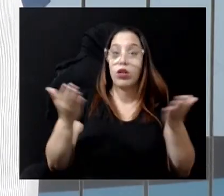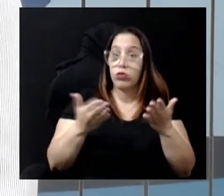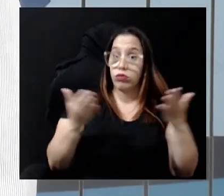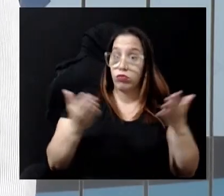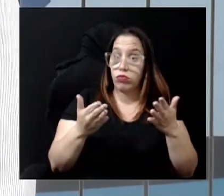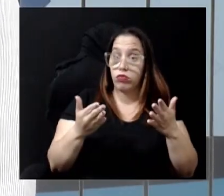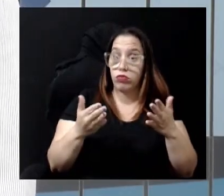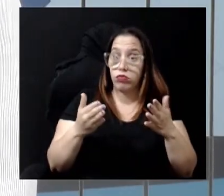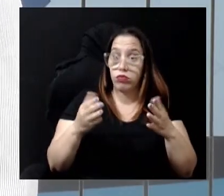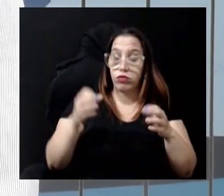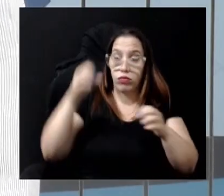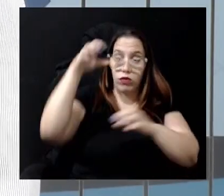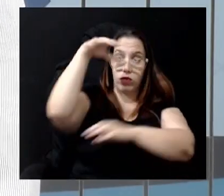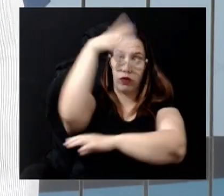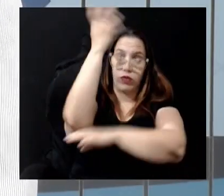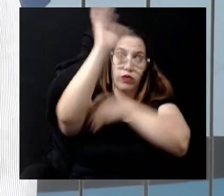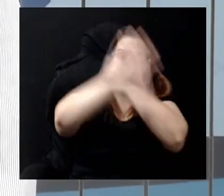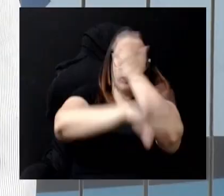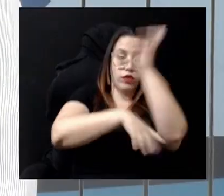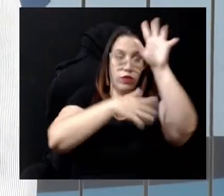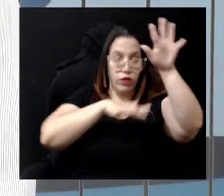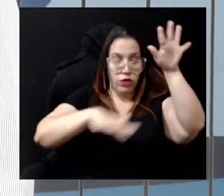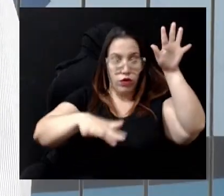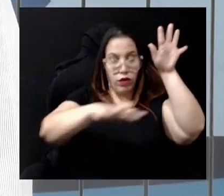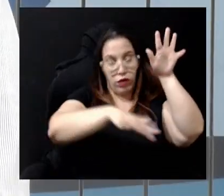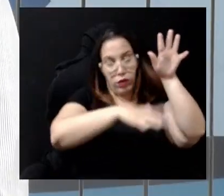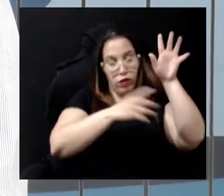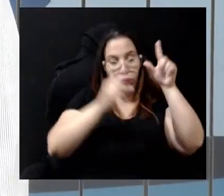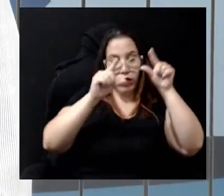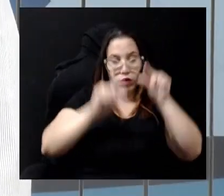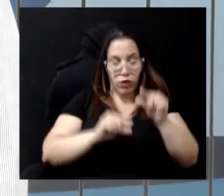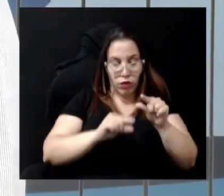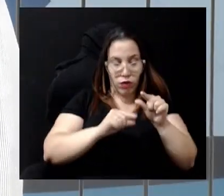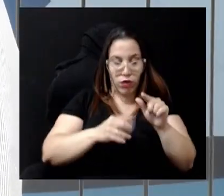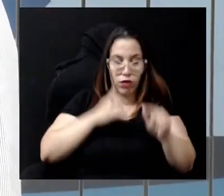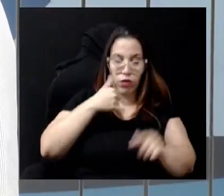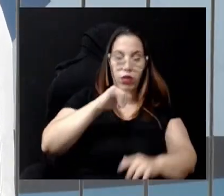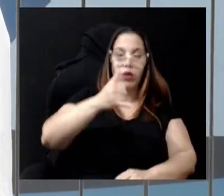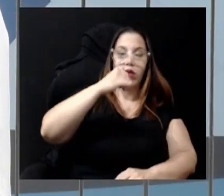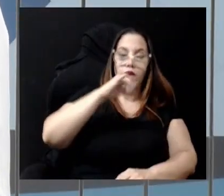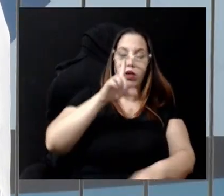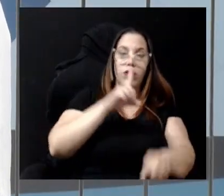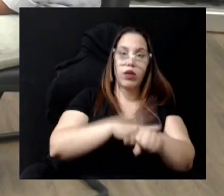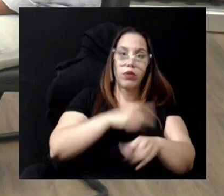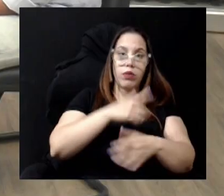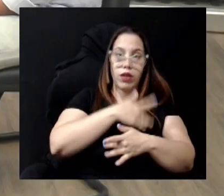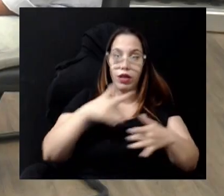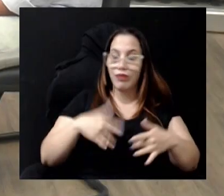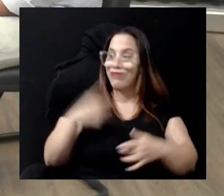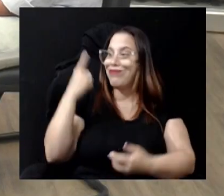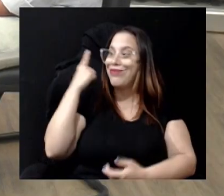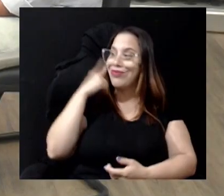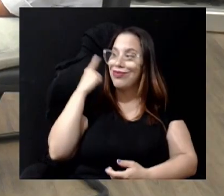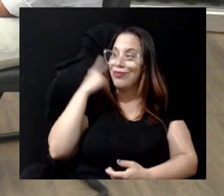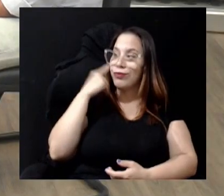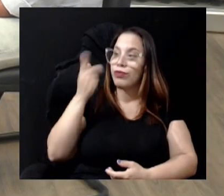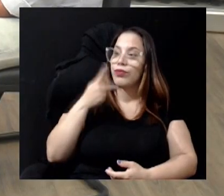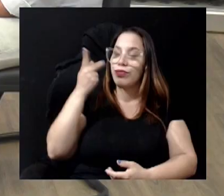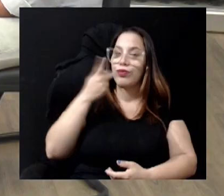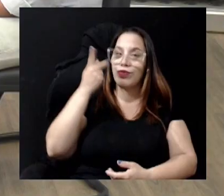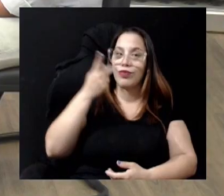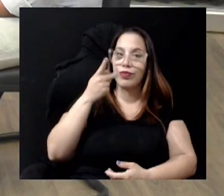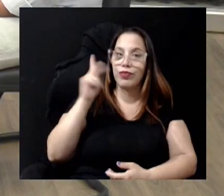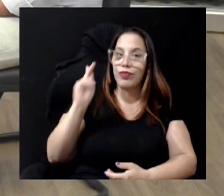árvores, provavelmente deve custar menos energia, aproveitar melhor o tempo e ter mais saúde. Olha aí, nós estamos falando com um